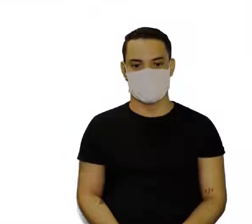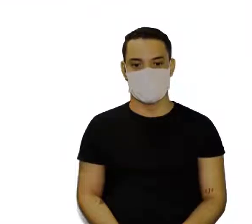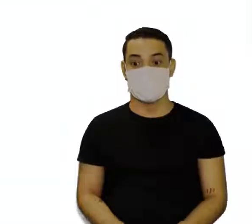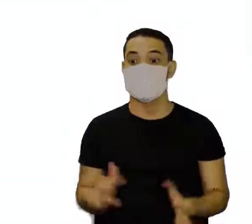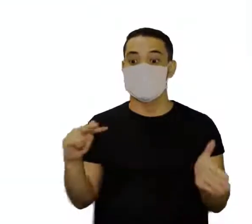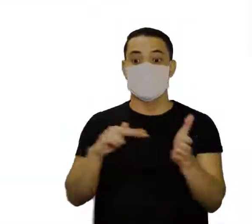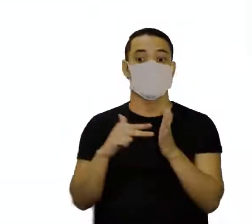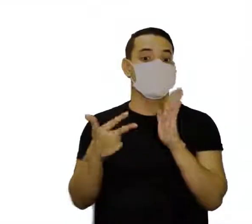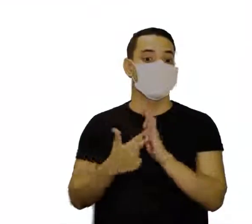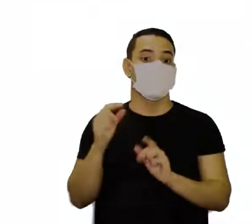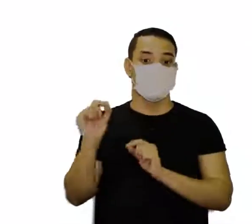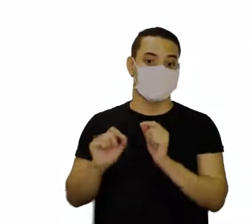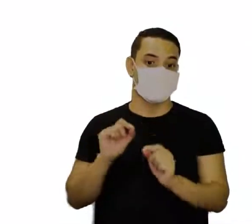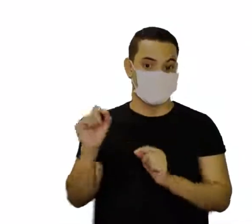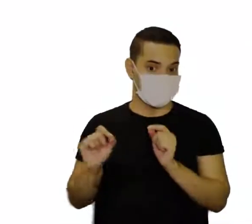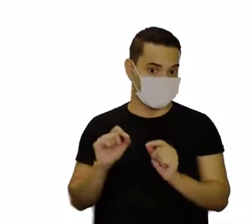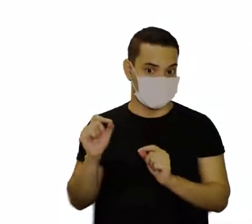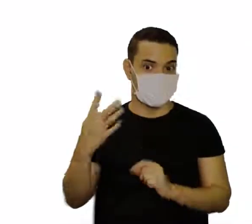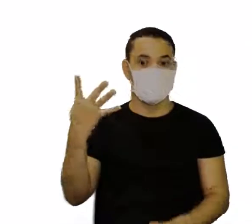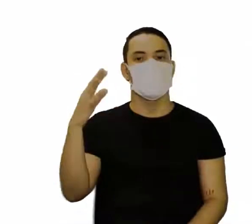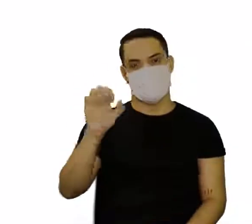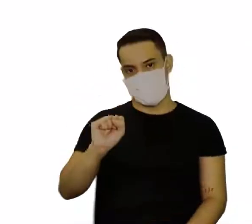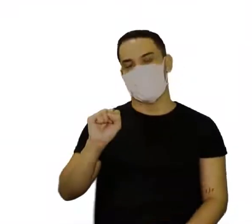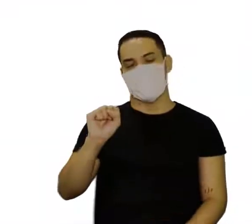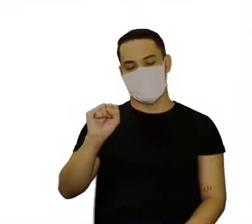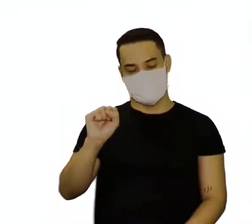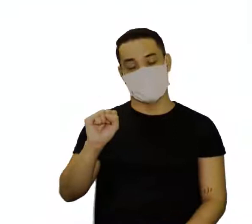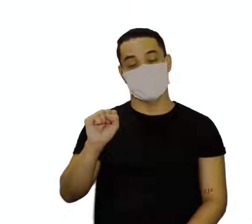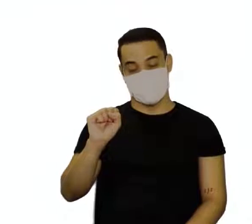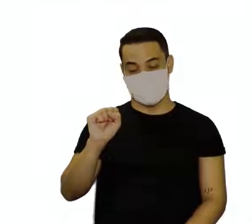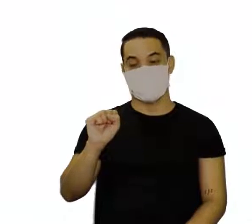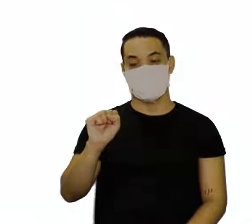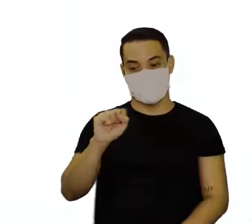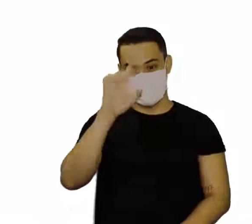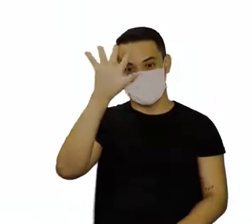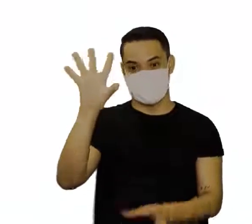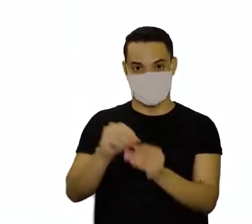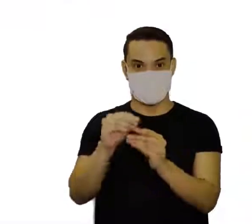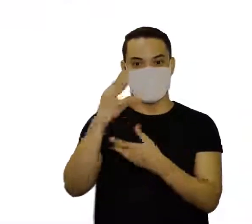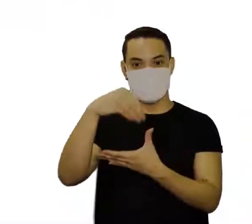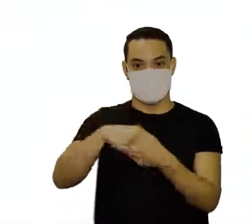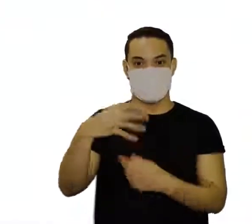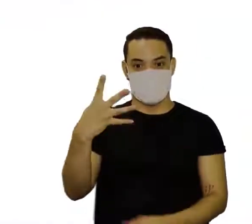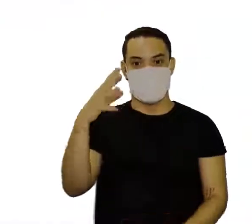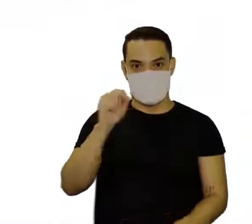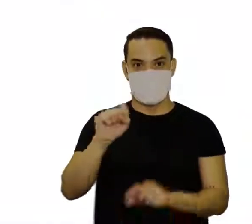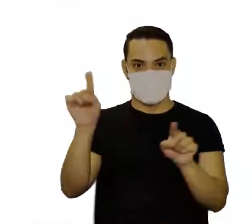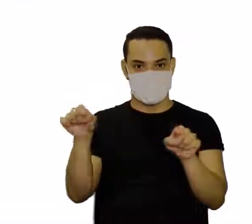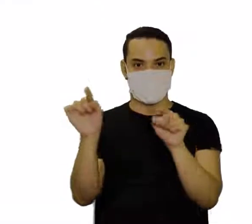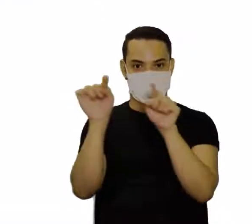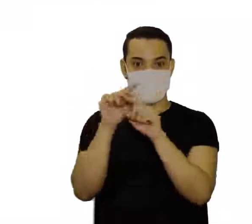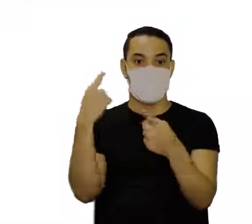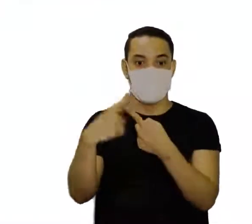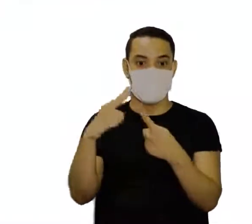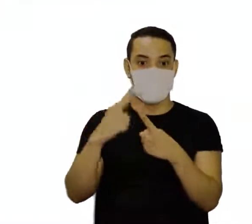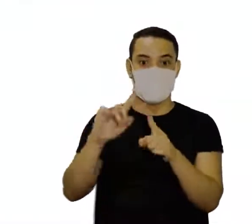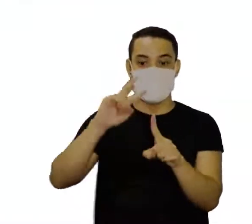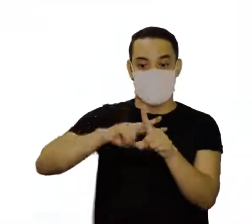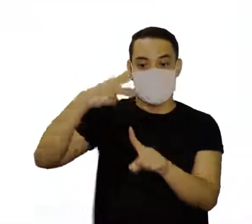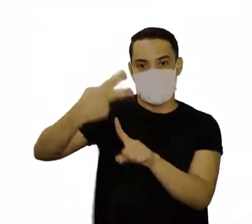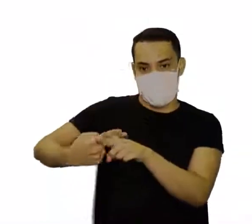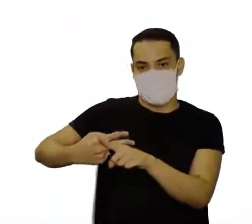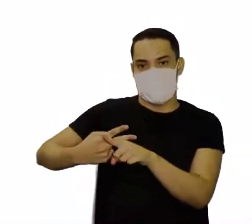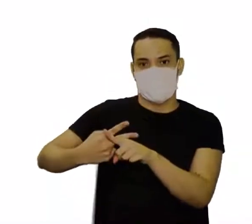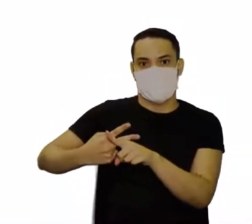Isso significa que dá 48 ohms. Então, para você ver que às vezes o macete é o